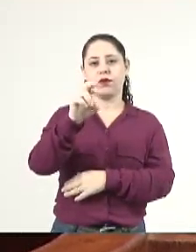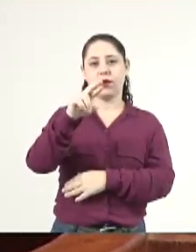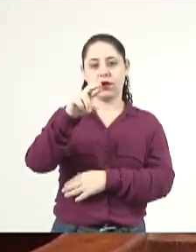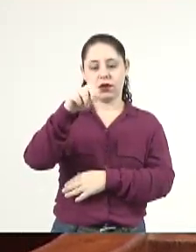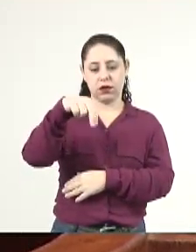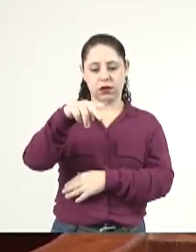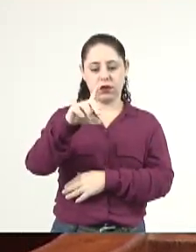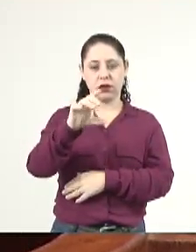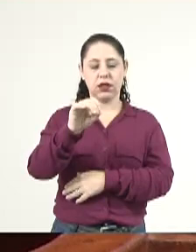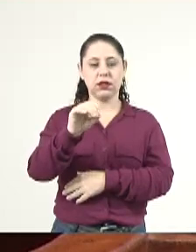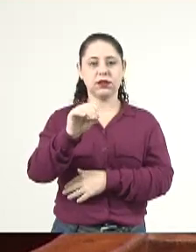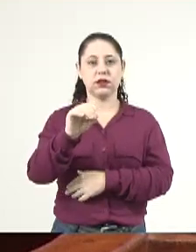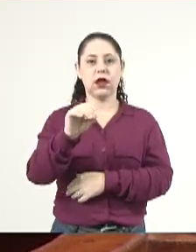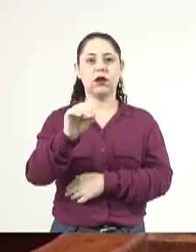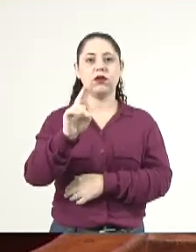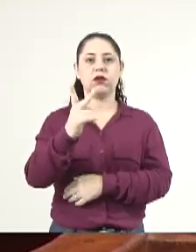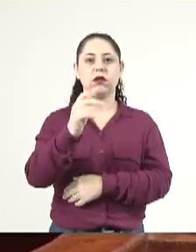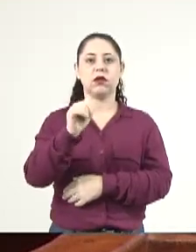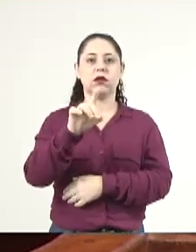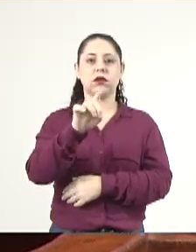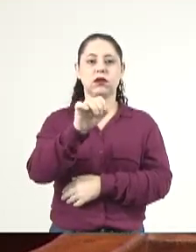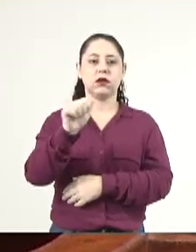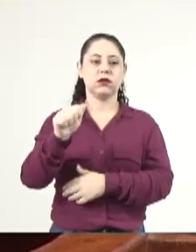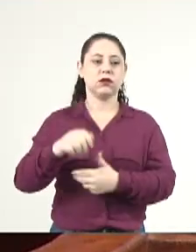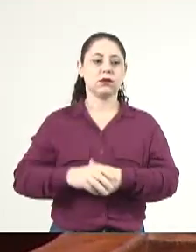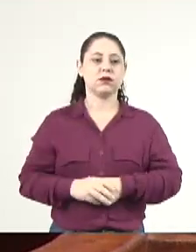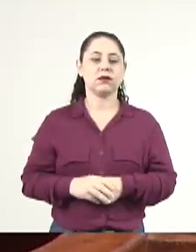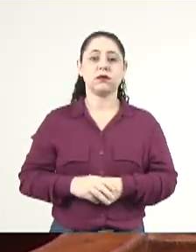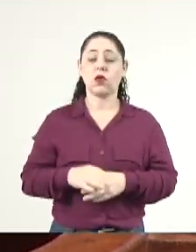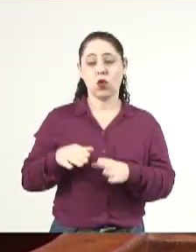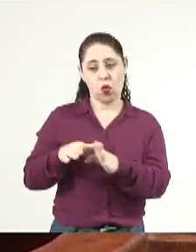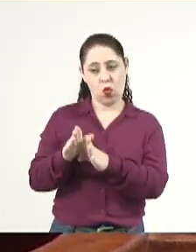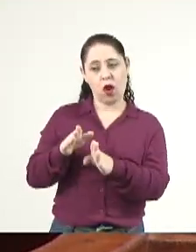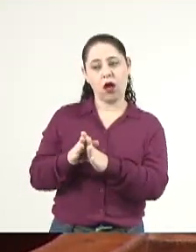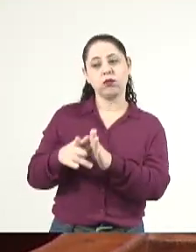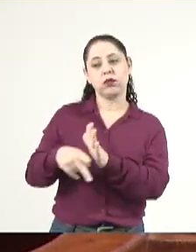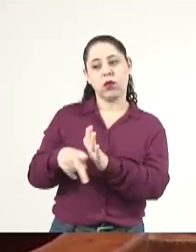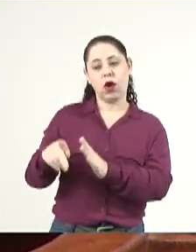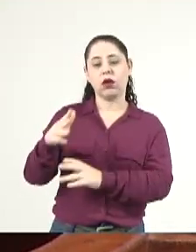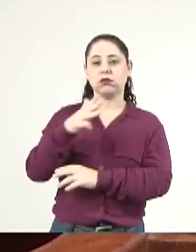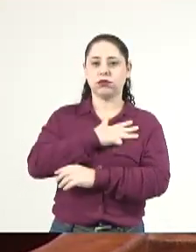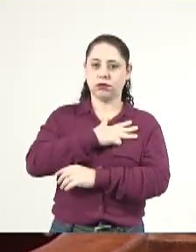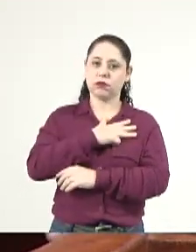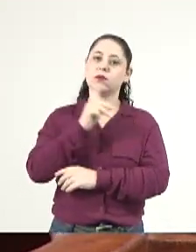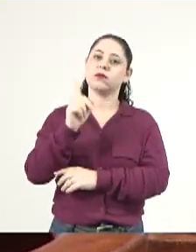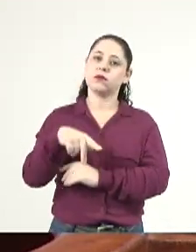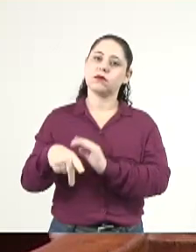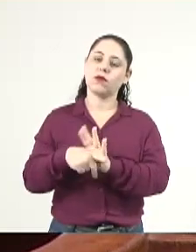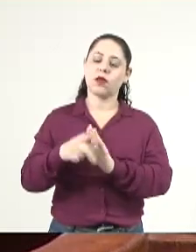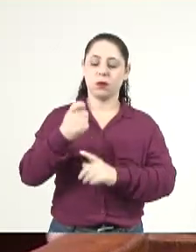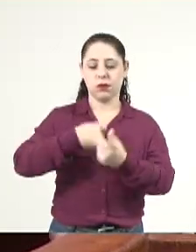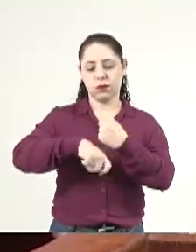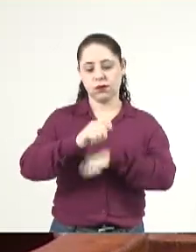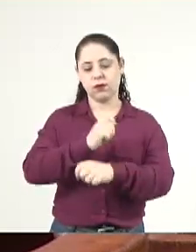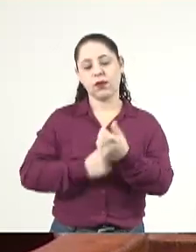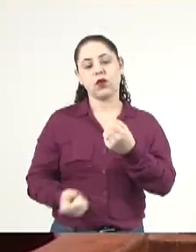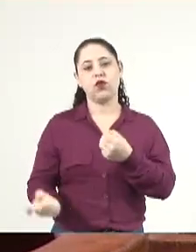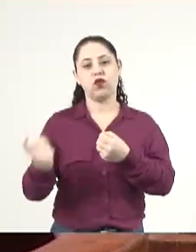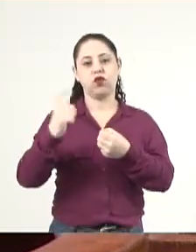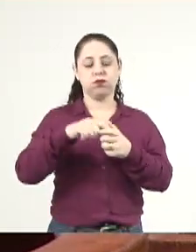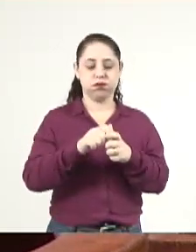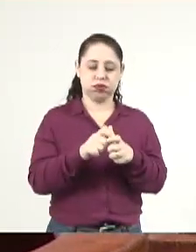Haddad, com a orientação do nosso presidente Lula, a economia volta